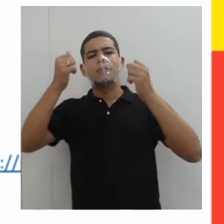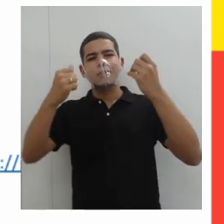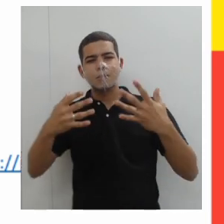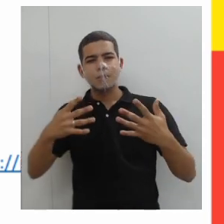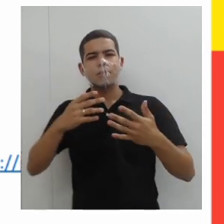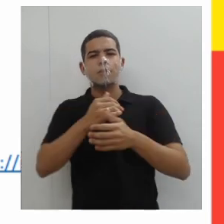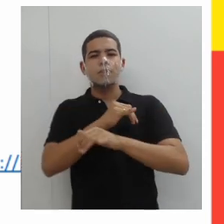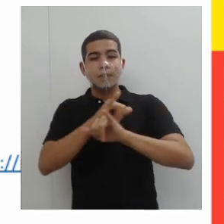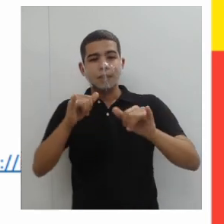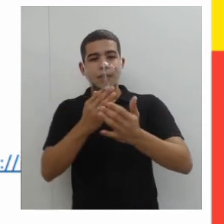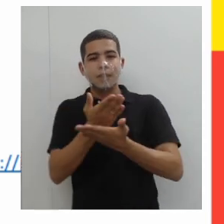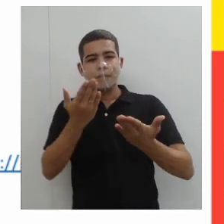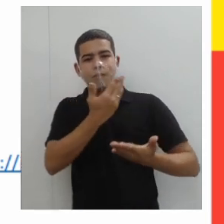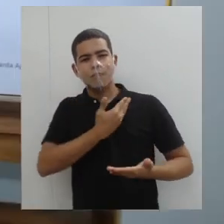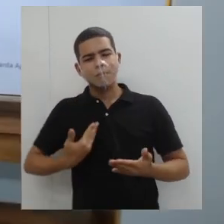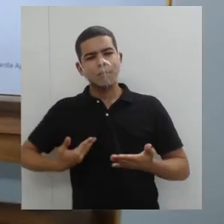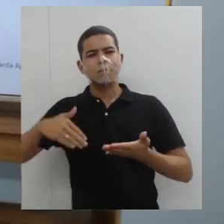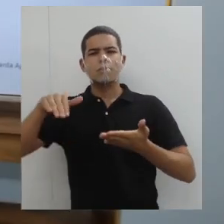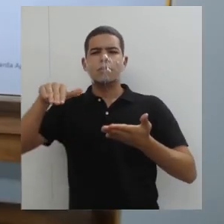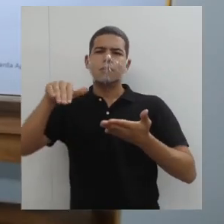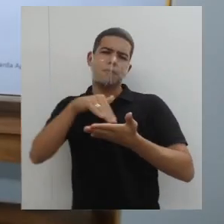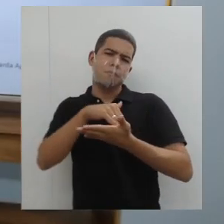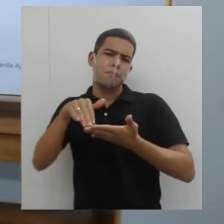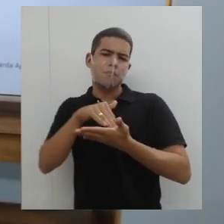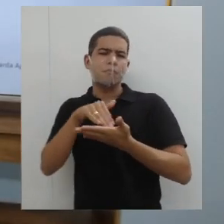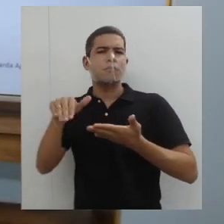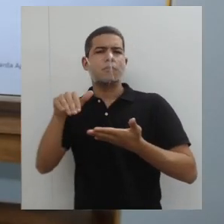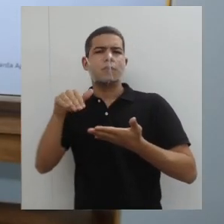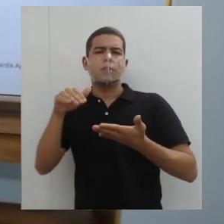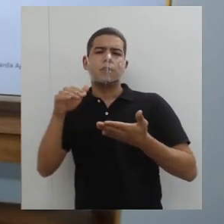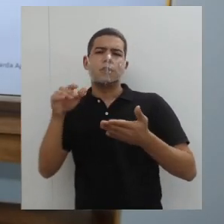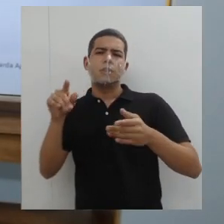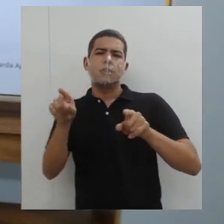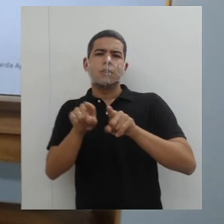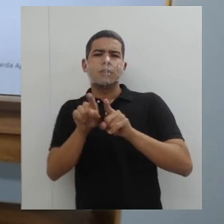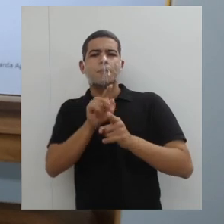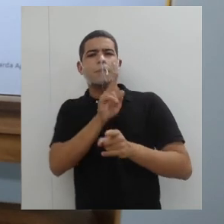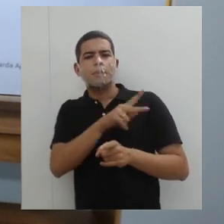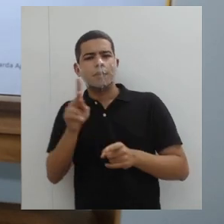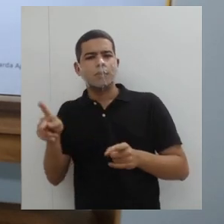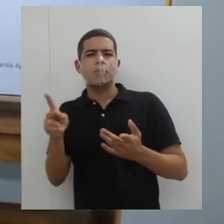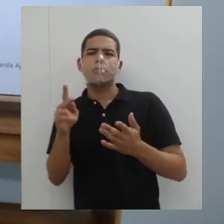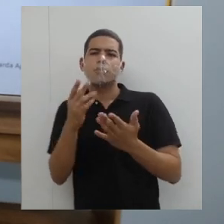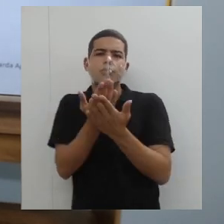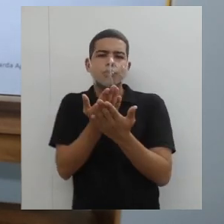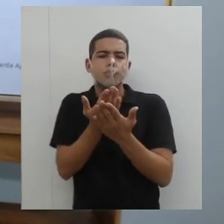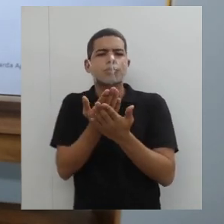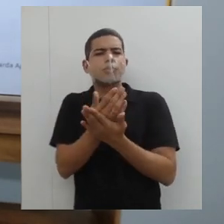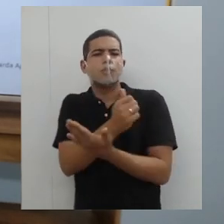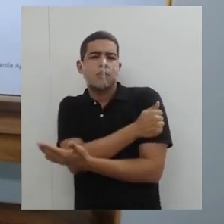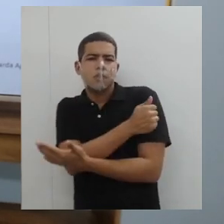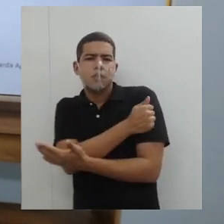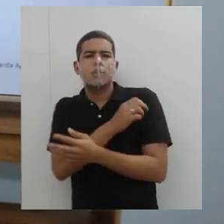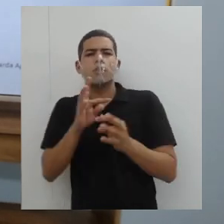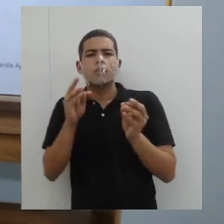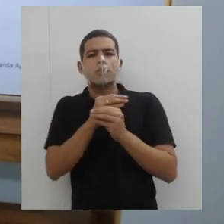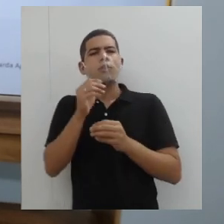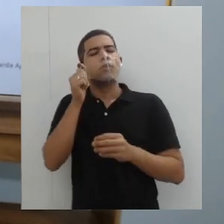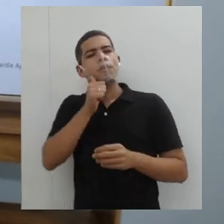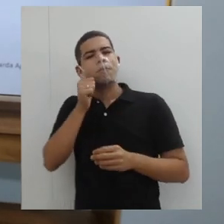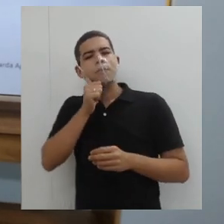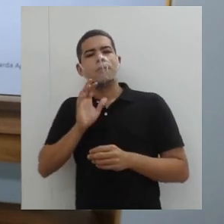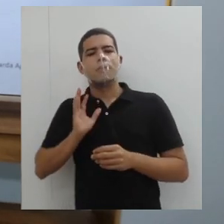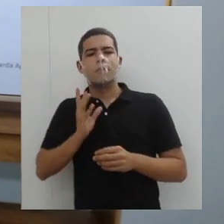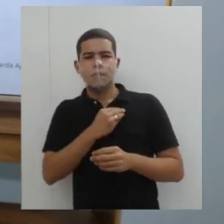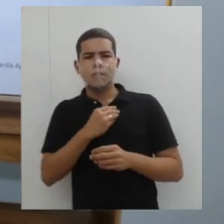fala pública, tanto para a secretaria, quanto para estudantes, quanto para professores em processo formativo, que é o seguinte: mulheres transexuais, elas têm um